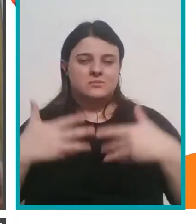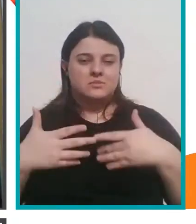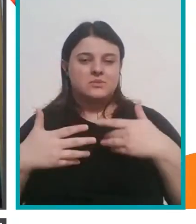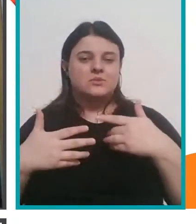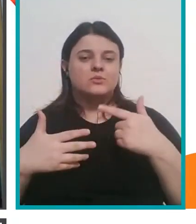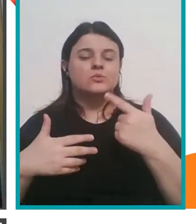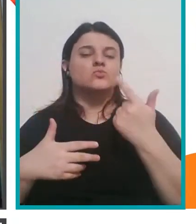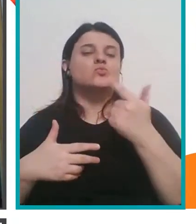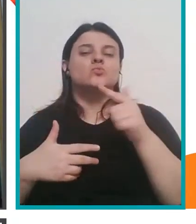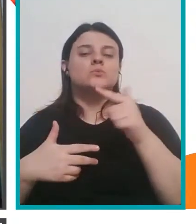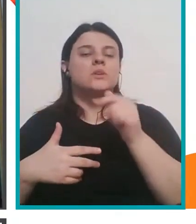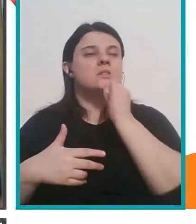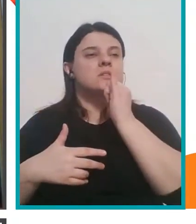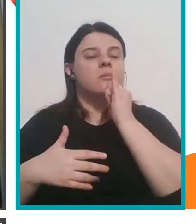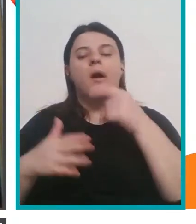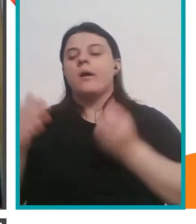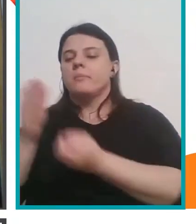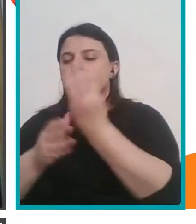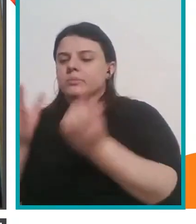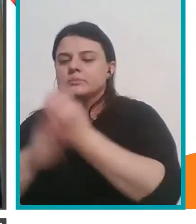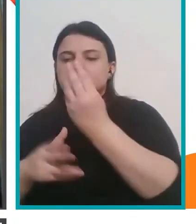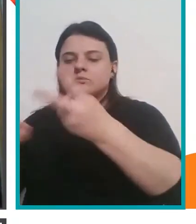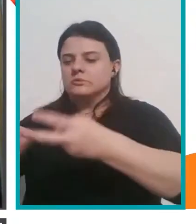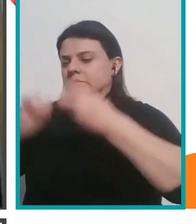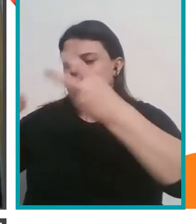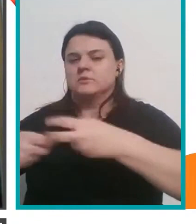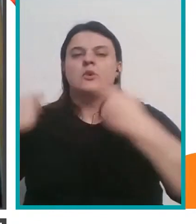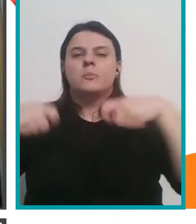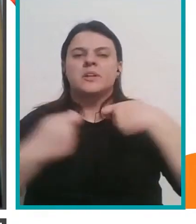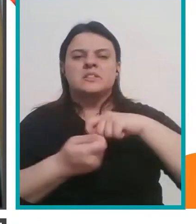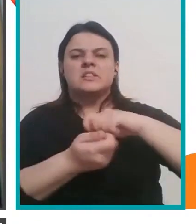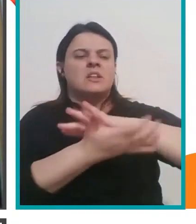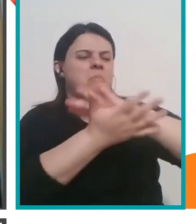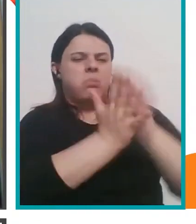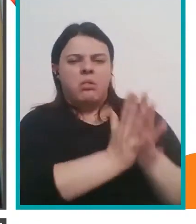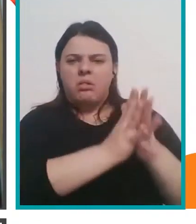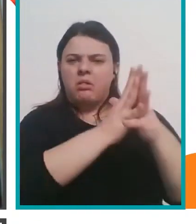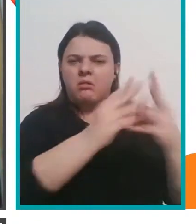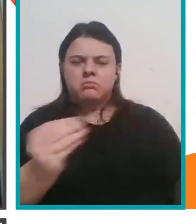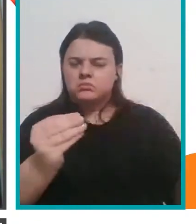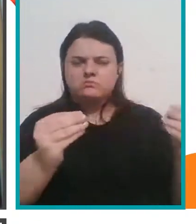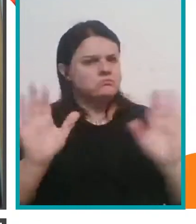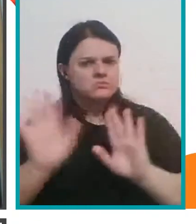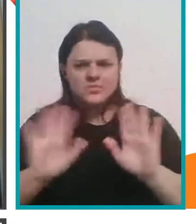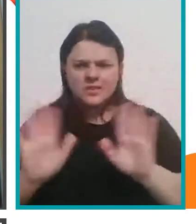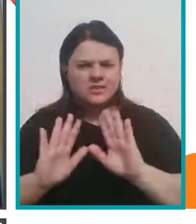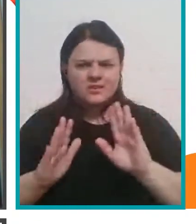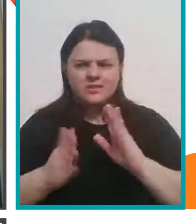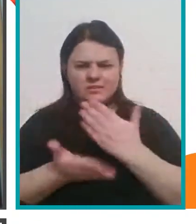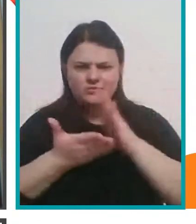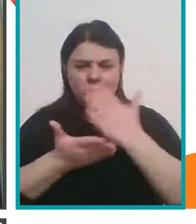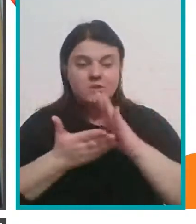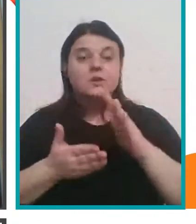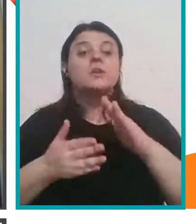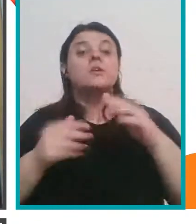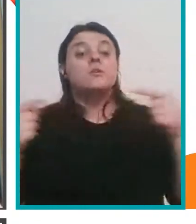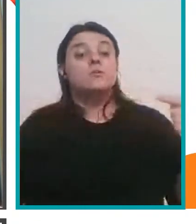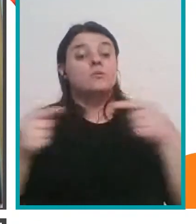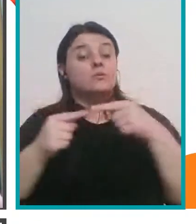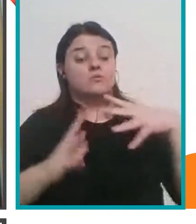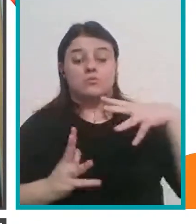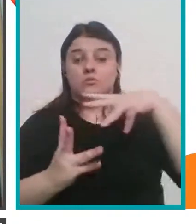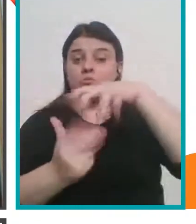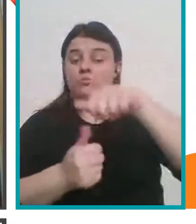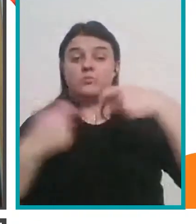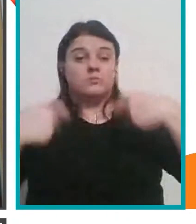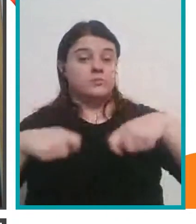antagonismo, né, de que para produzir e gerar riqueza nós temos que degradar e destruir. Agora, isso tem que ser uma agenda de todo mundo. Isso tem que ser a